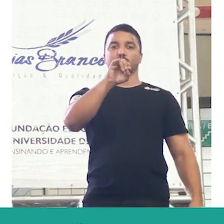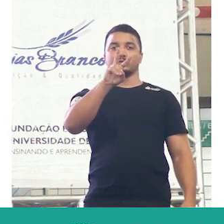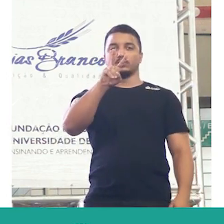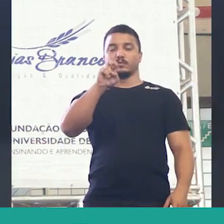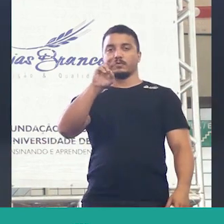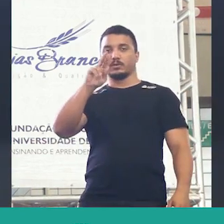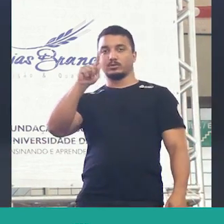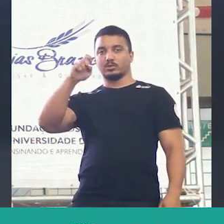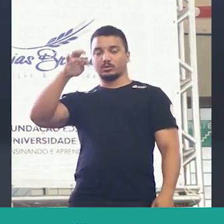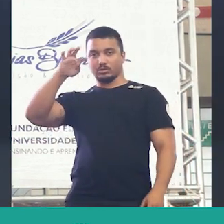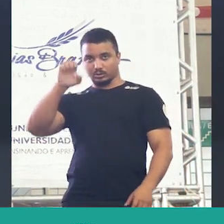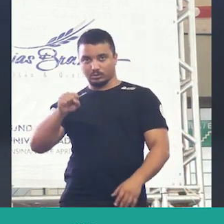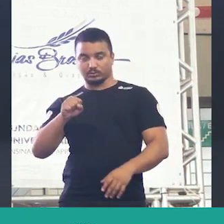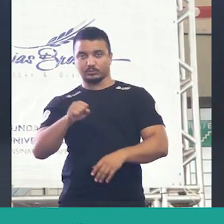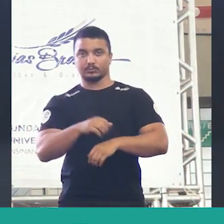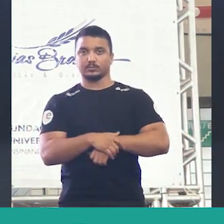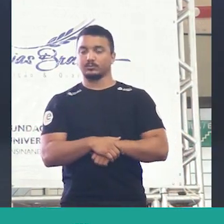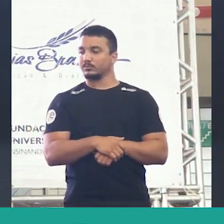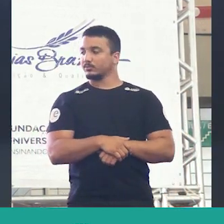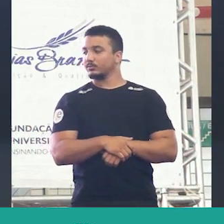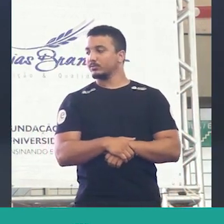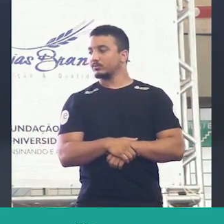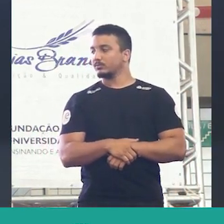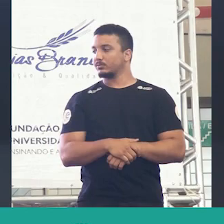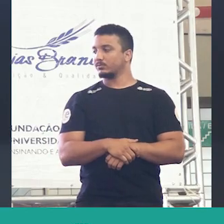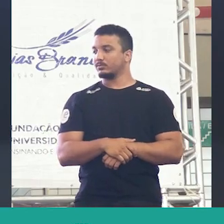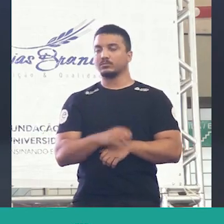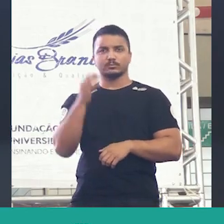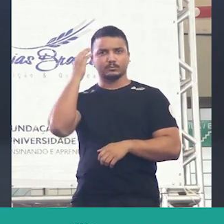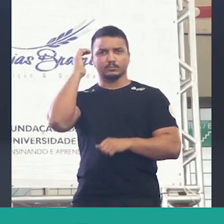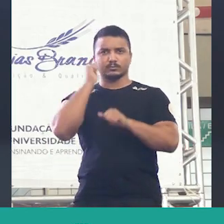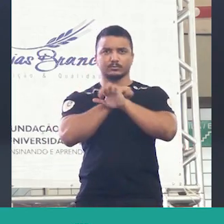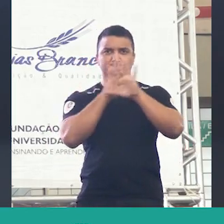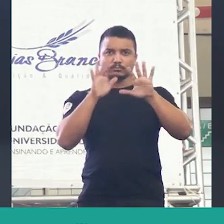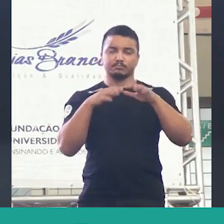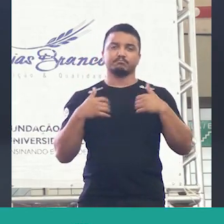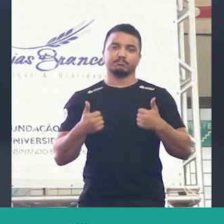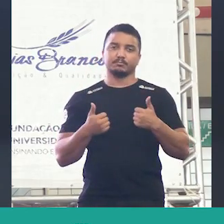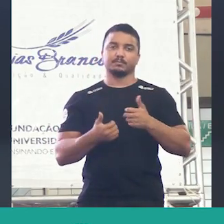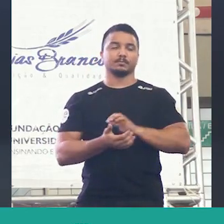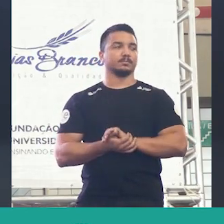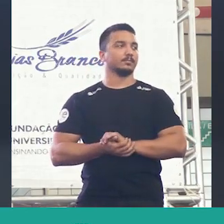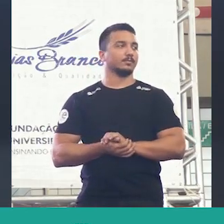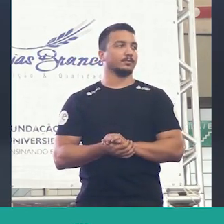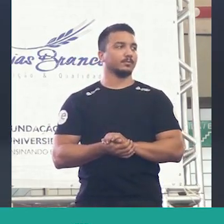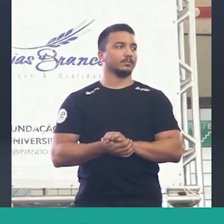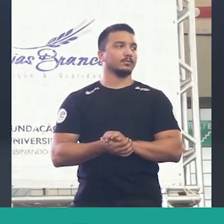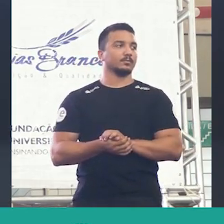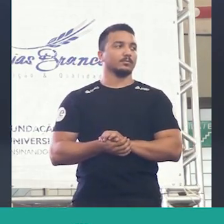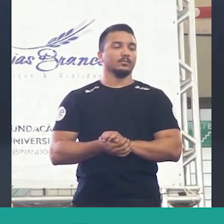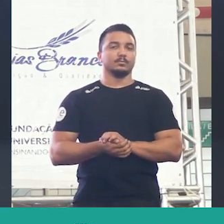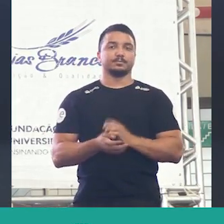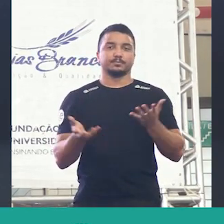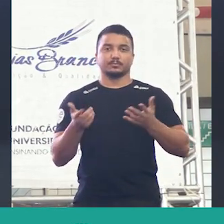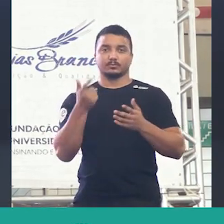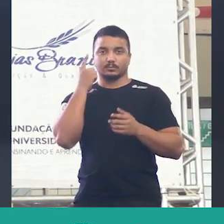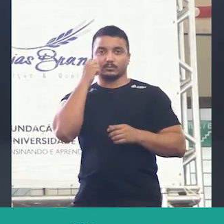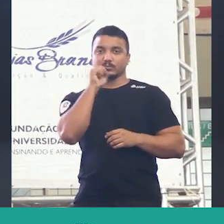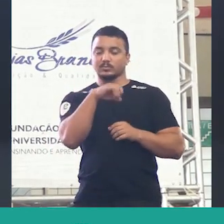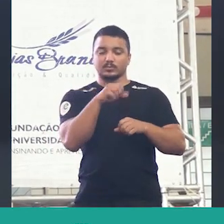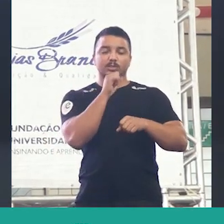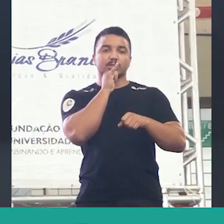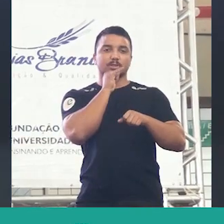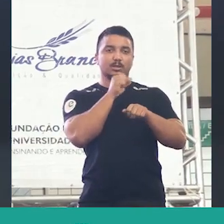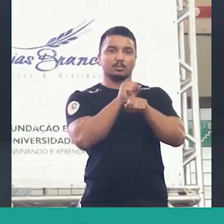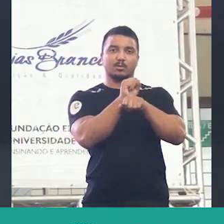de raios divergentes. Entenderam? Beleza? Ok. Quando eu ligo o